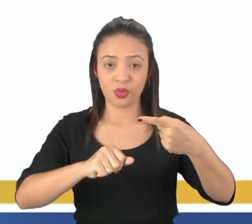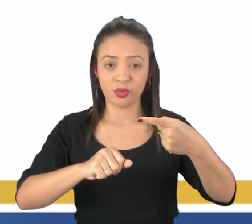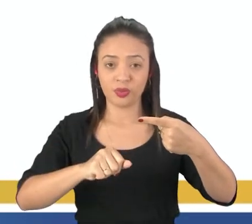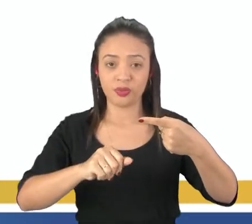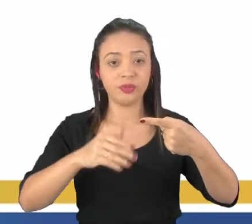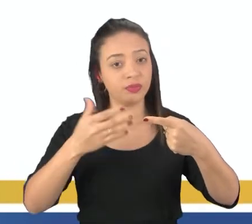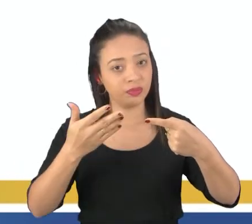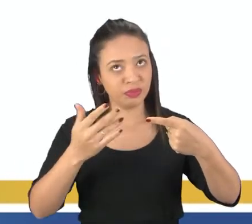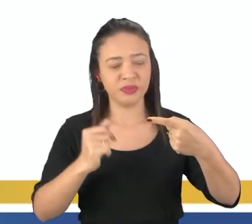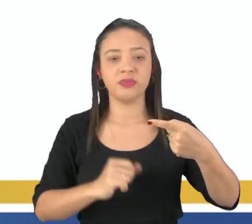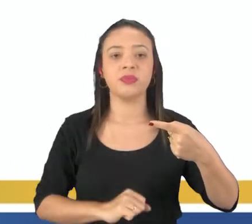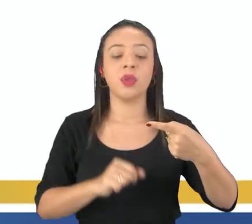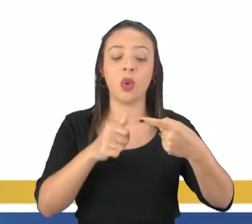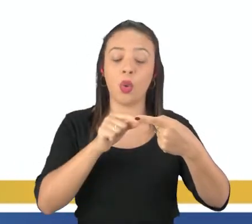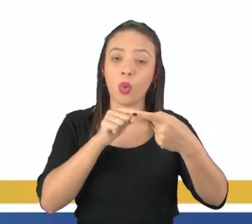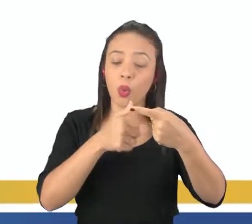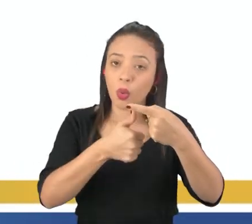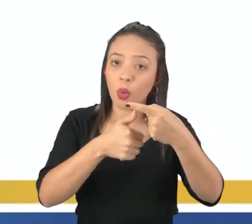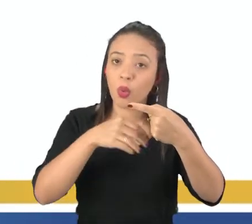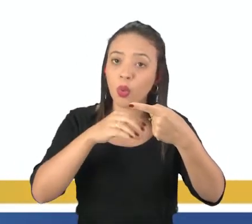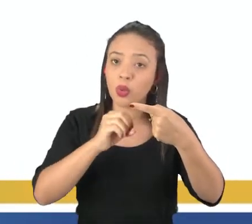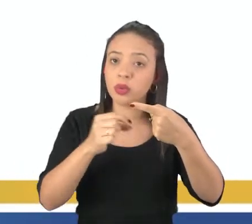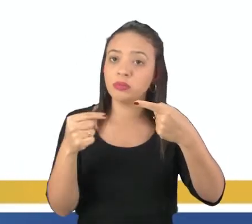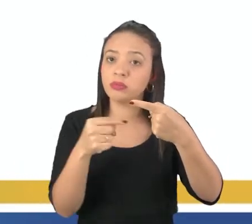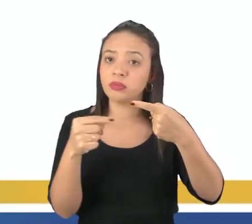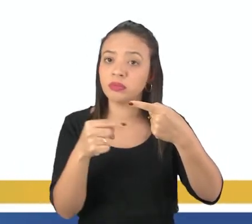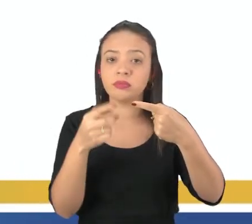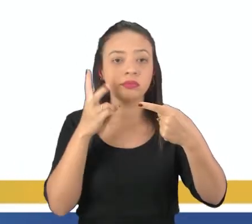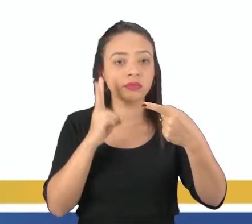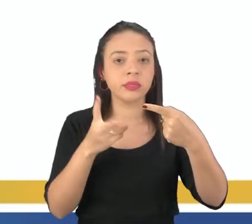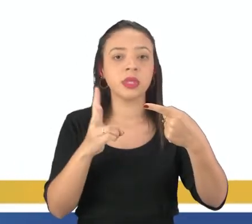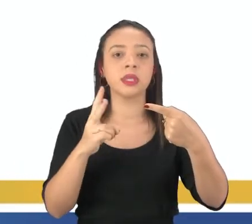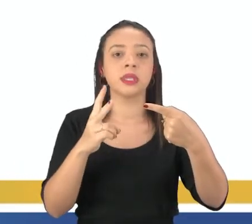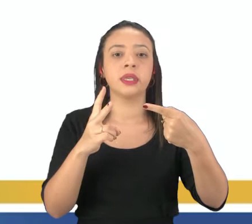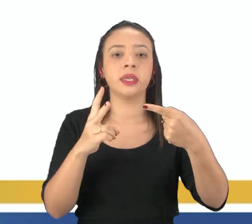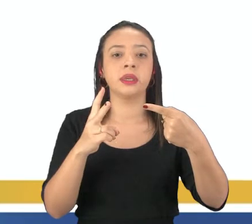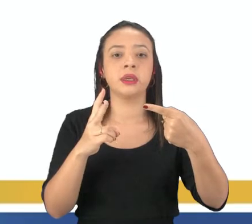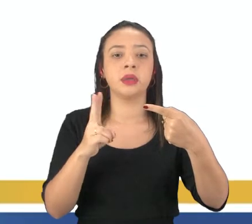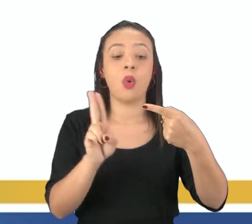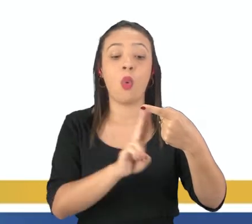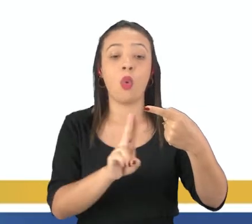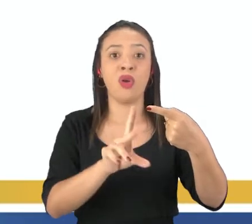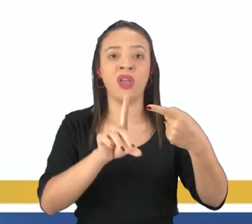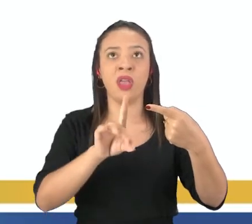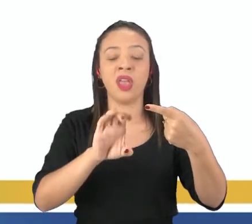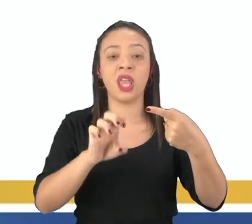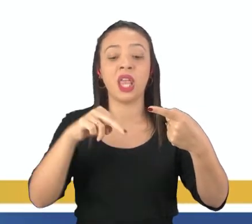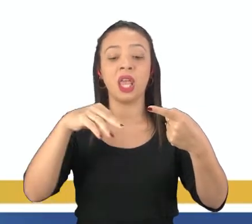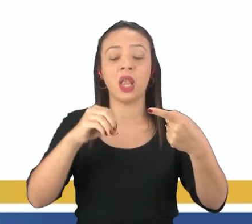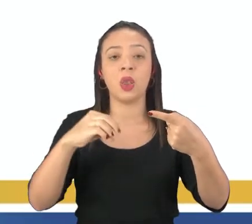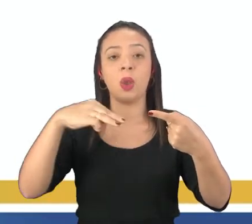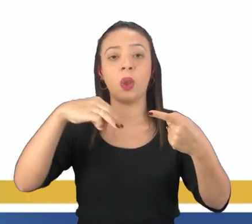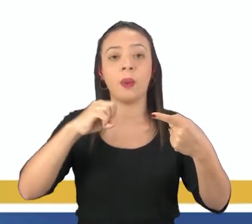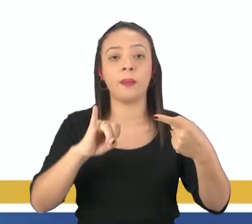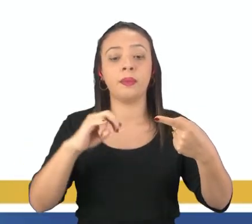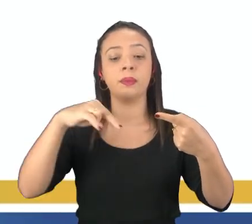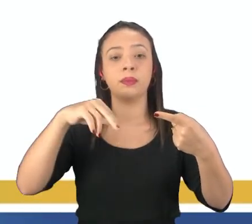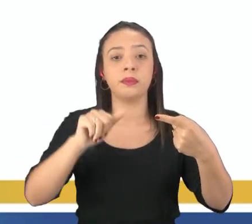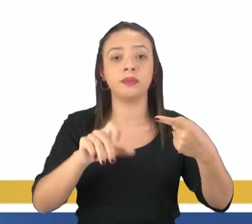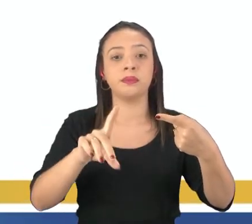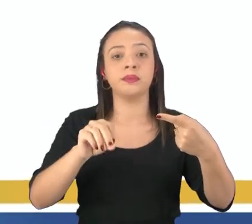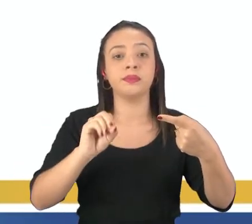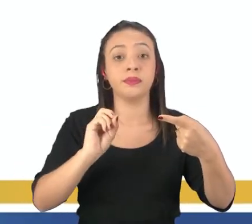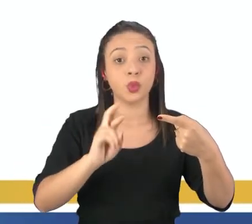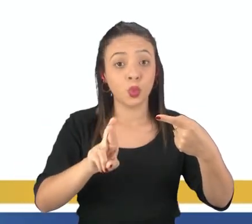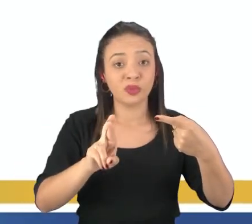observando então 10 está abaixo né Nós chamamos isso de denominador esse